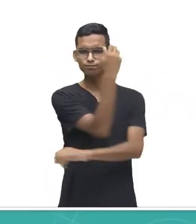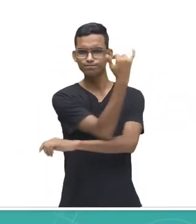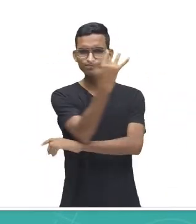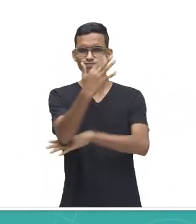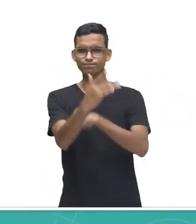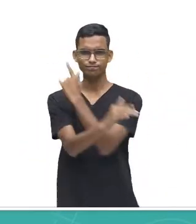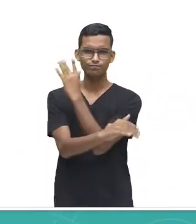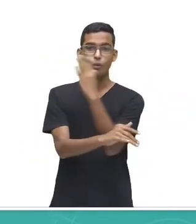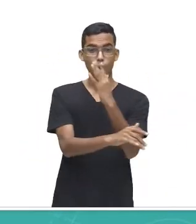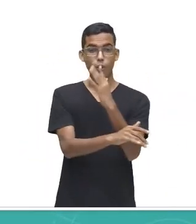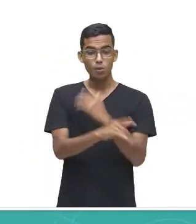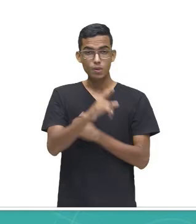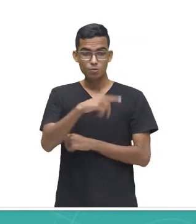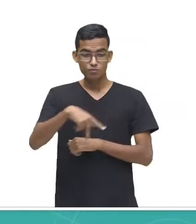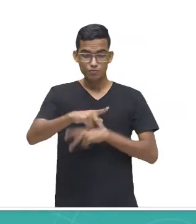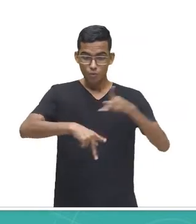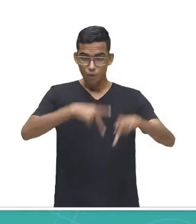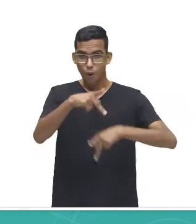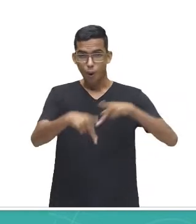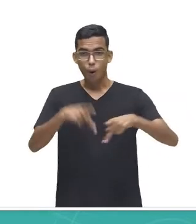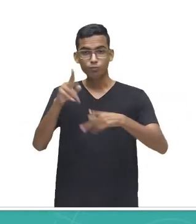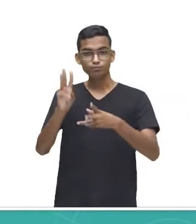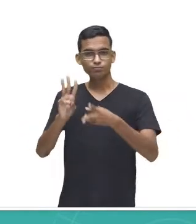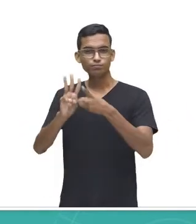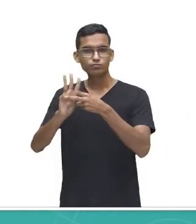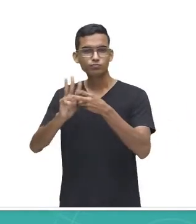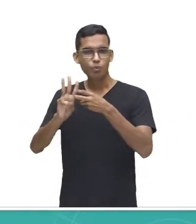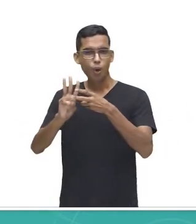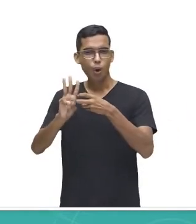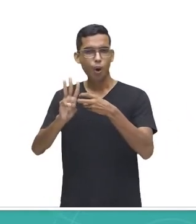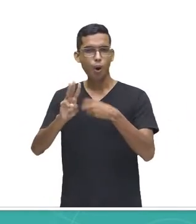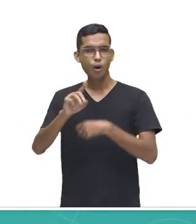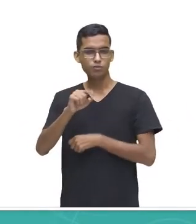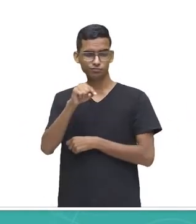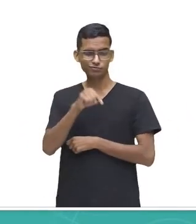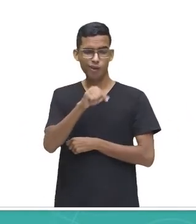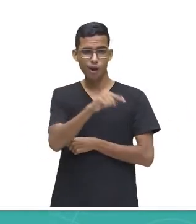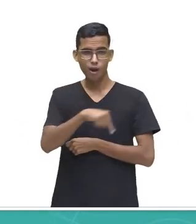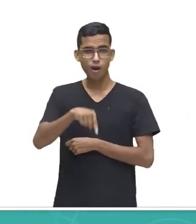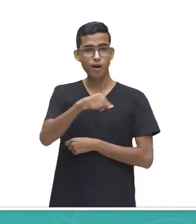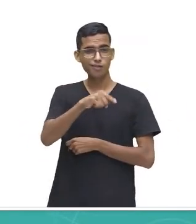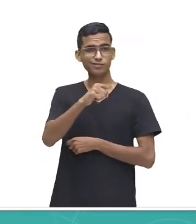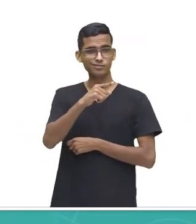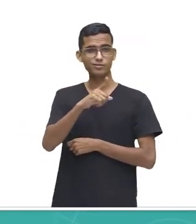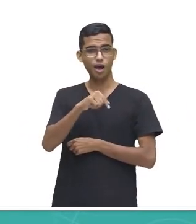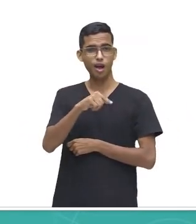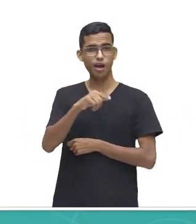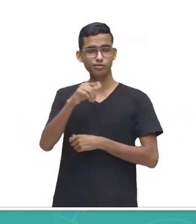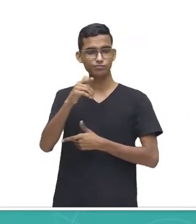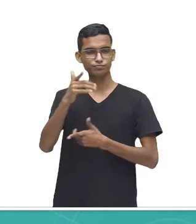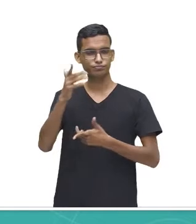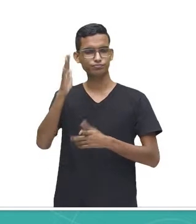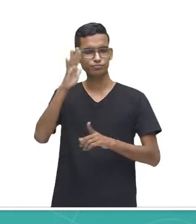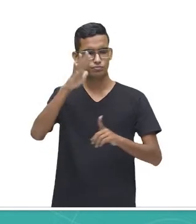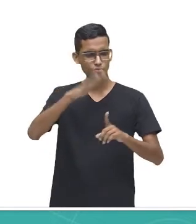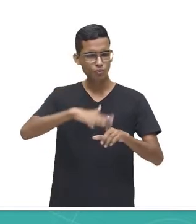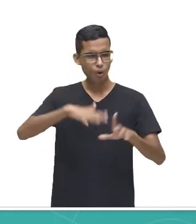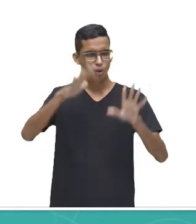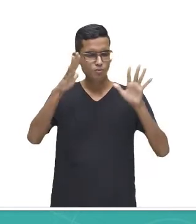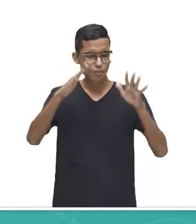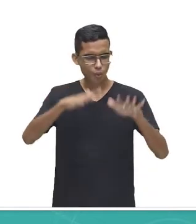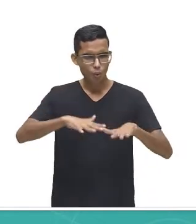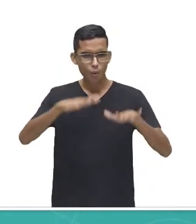Os indígenas, eles cultuam a natureza como uma riqueza da raça